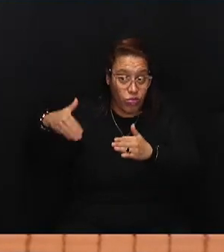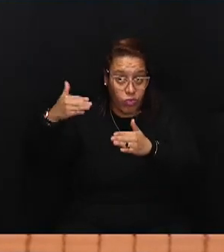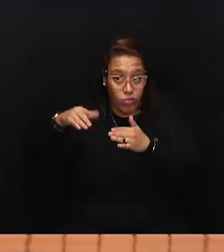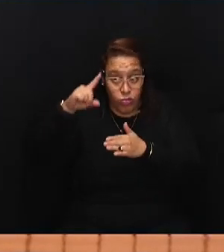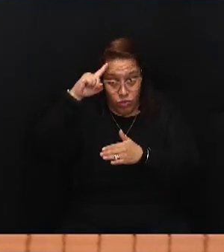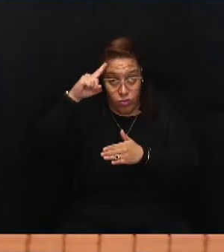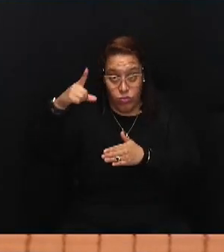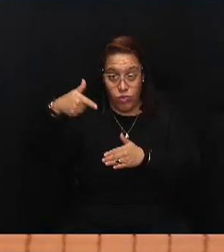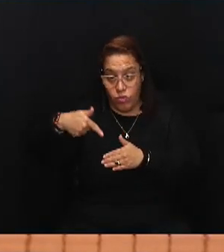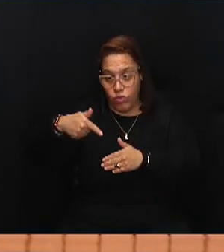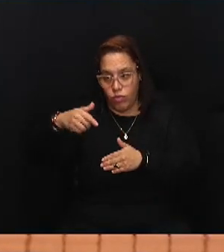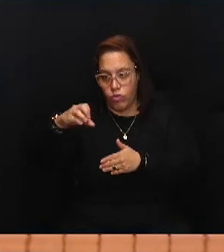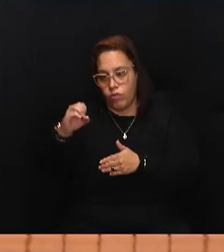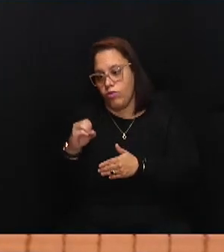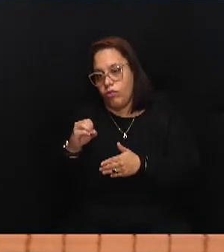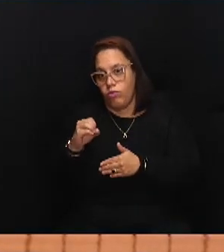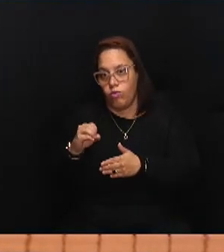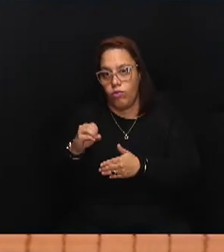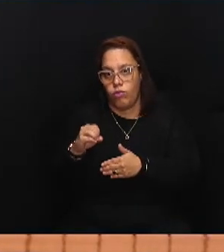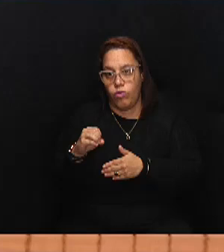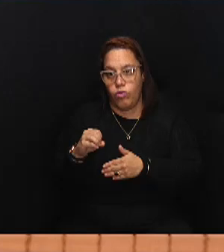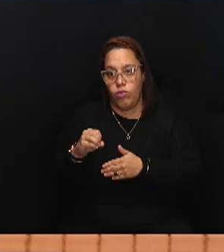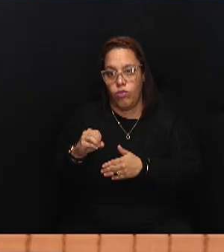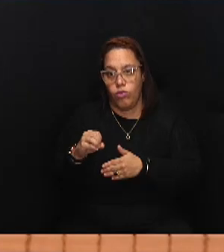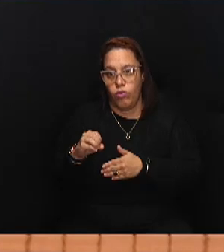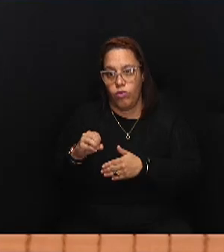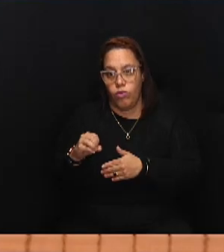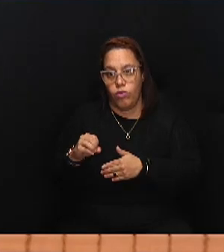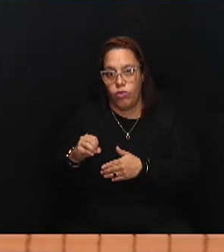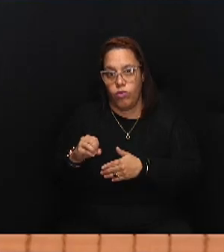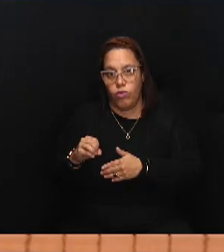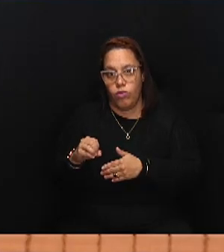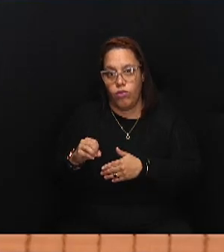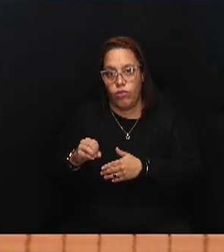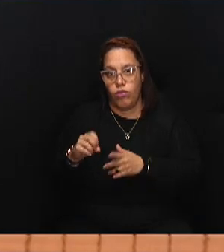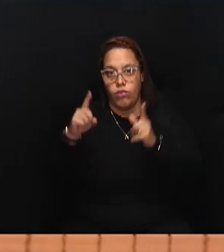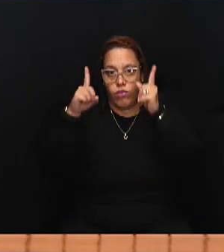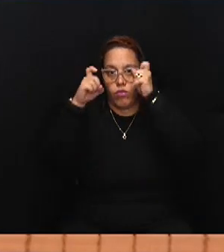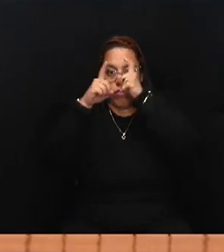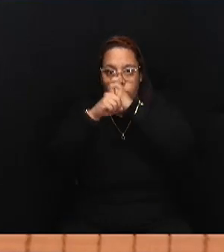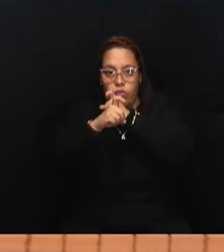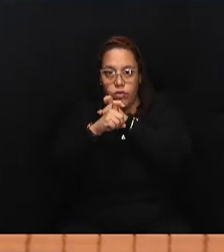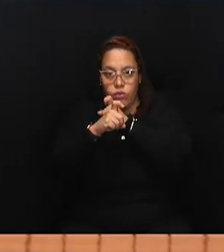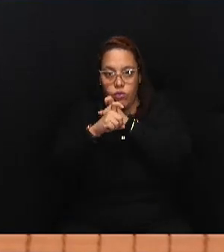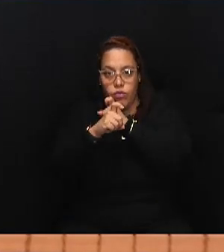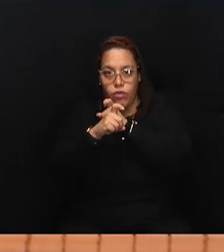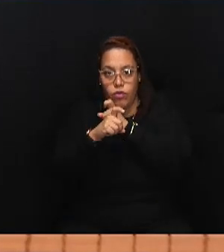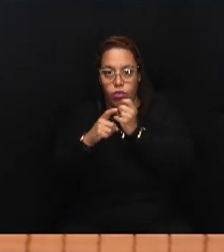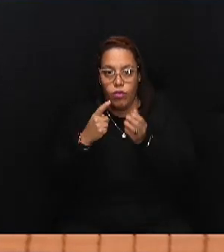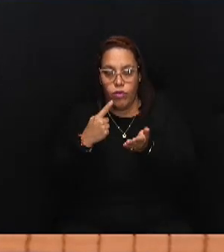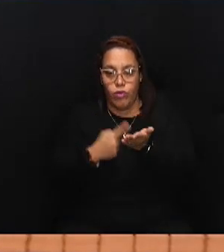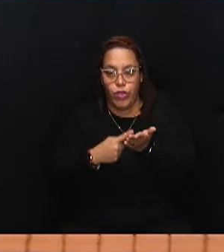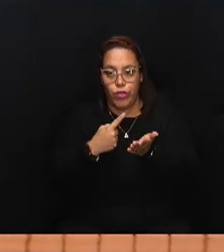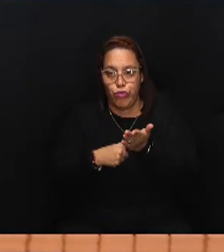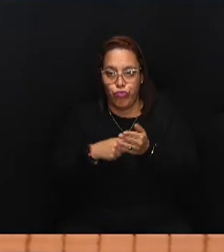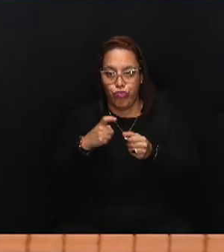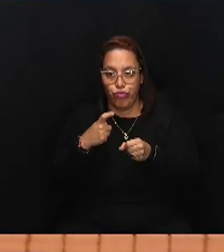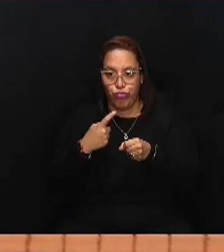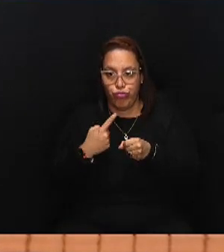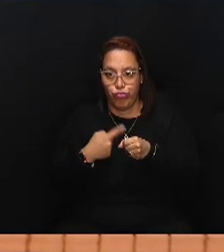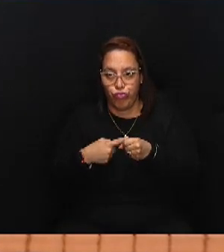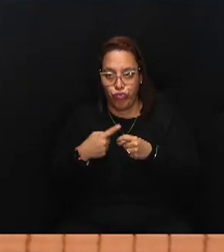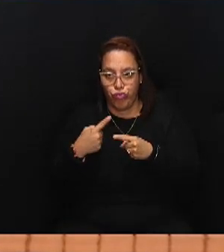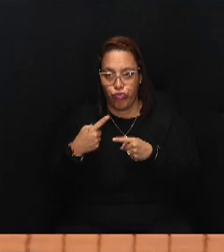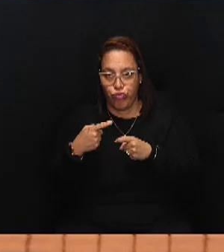70. Porque eles não, eu já tiro assim, pela a dificuldade que você tem até para você ter um convênio hoje, para o idoso.